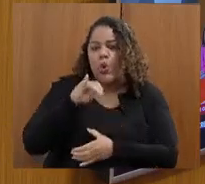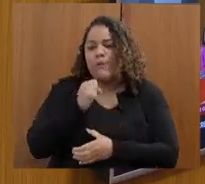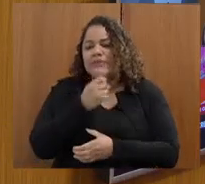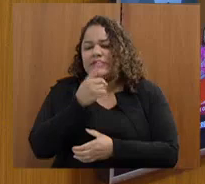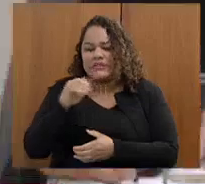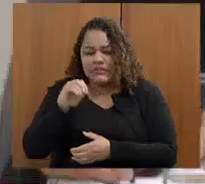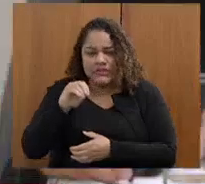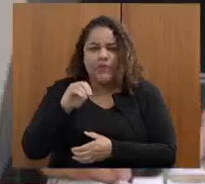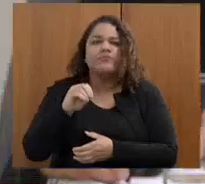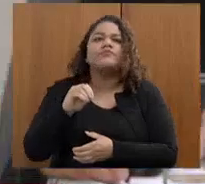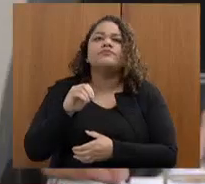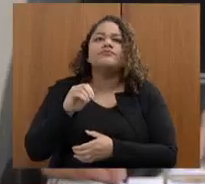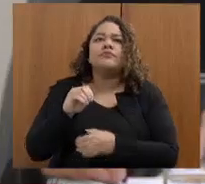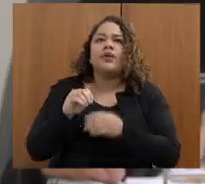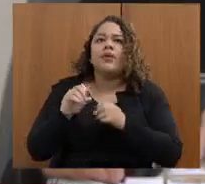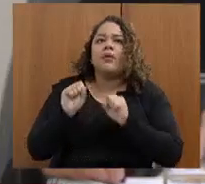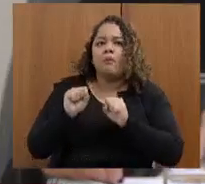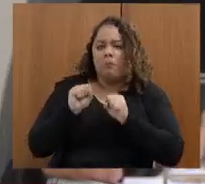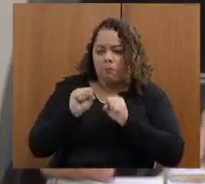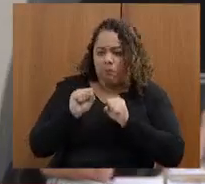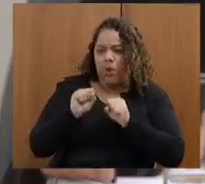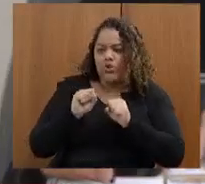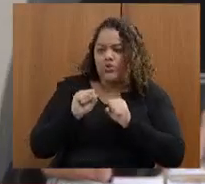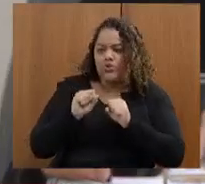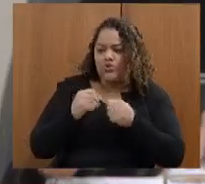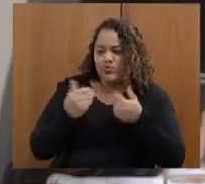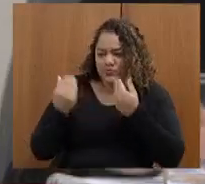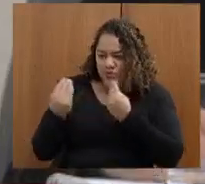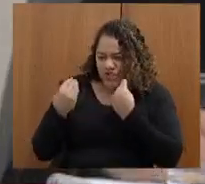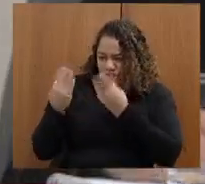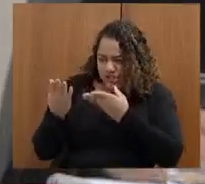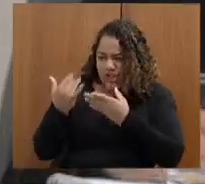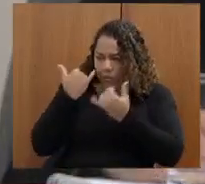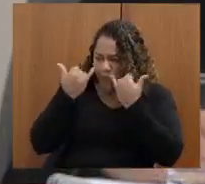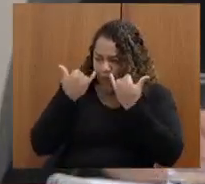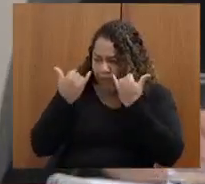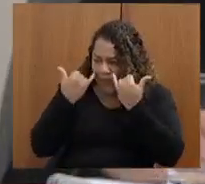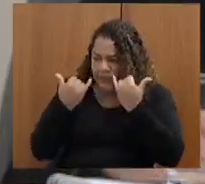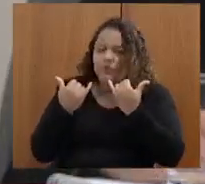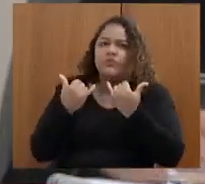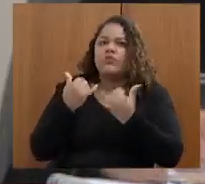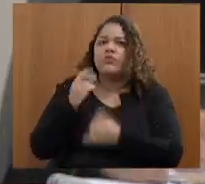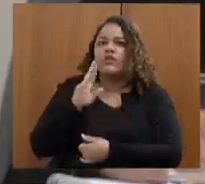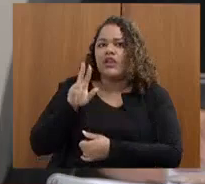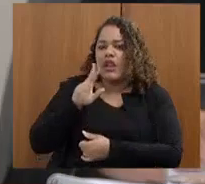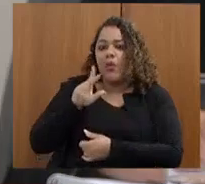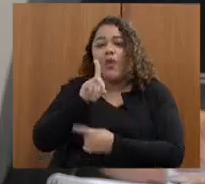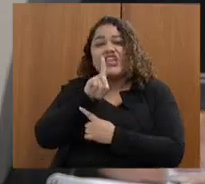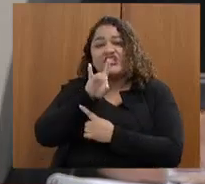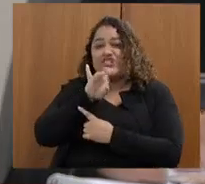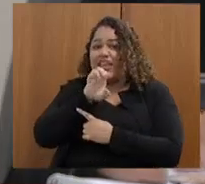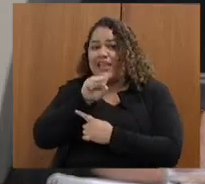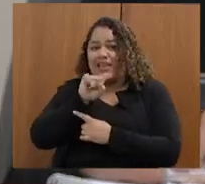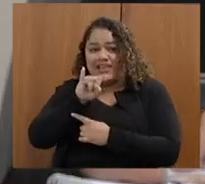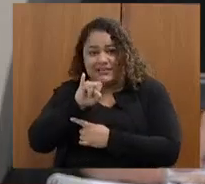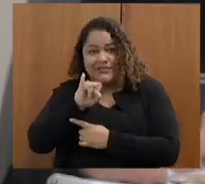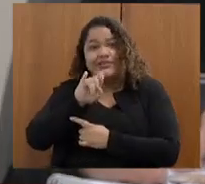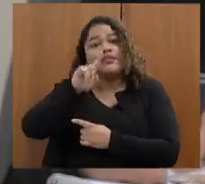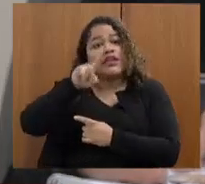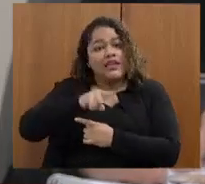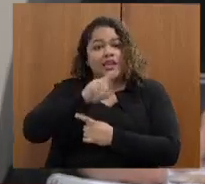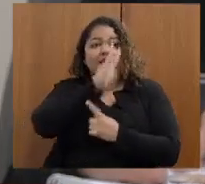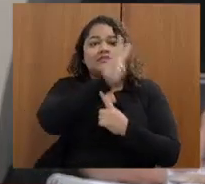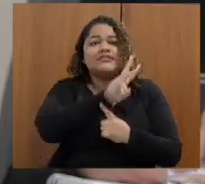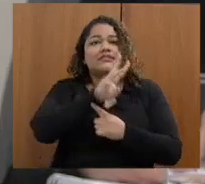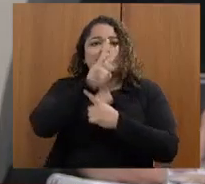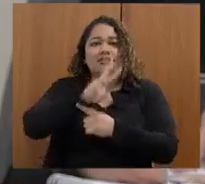só dava vossa excelência uma informação que não é do diesel é da do site